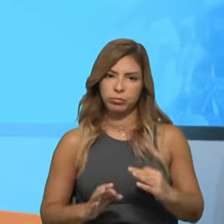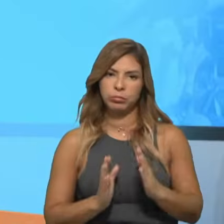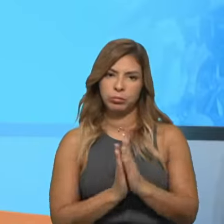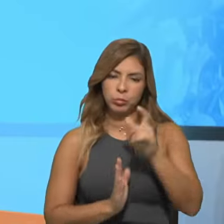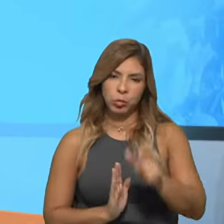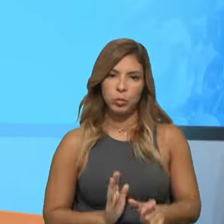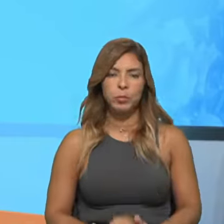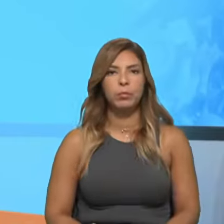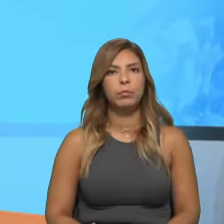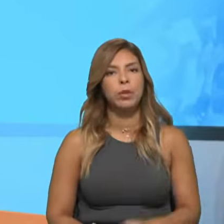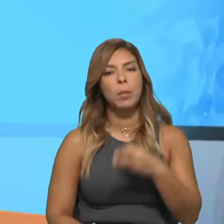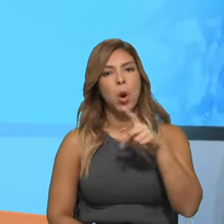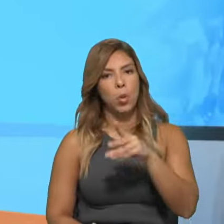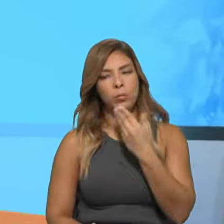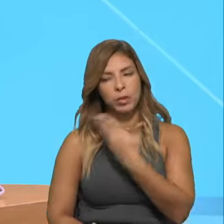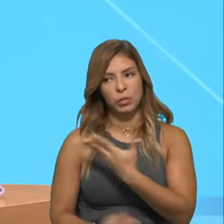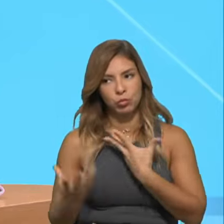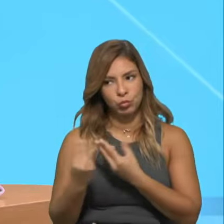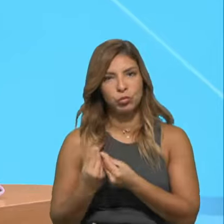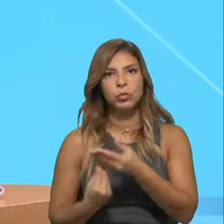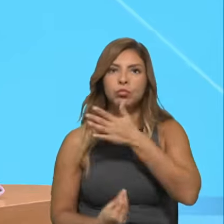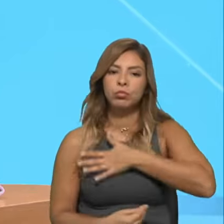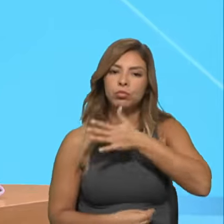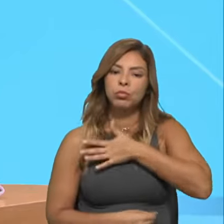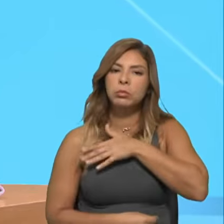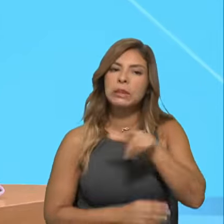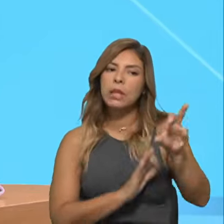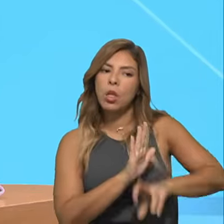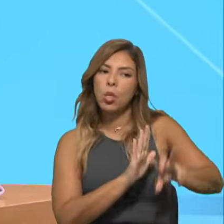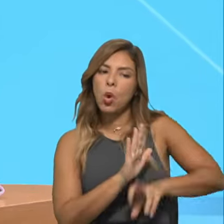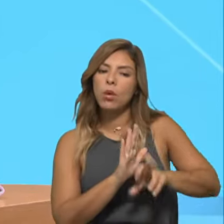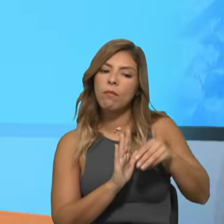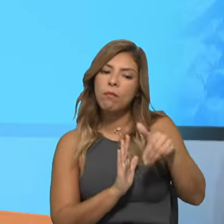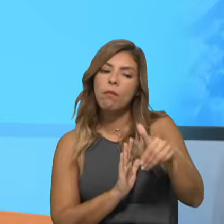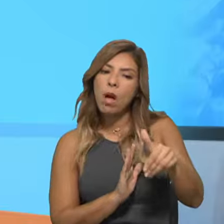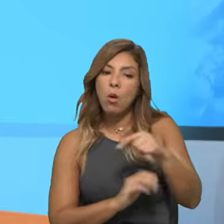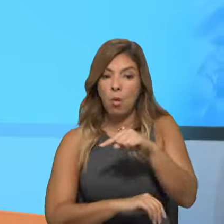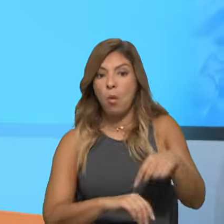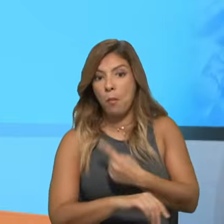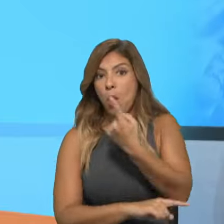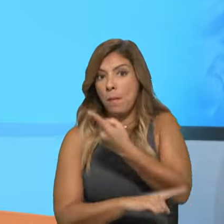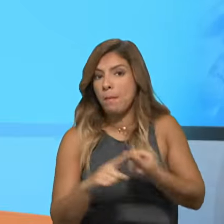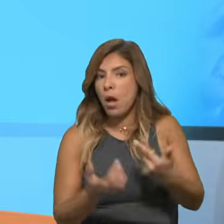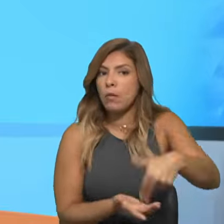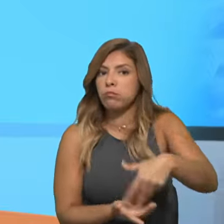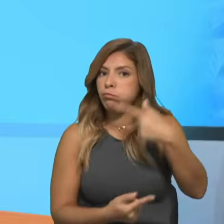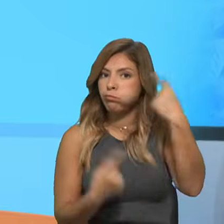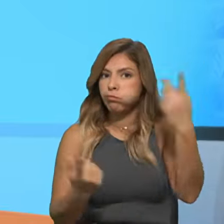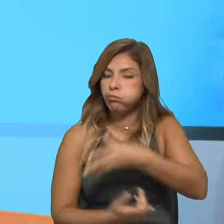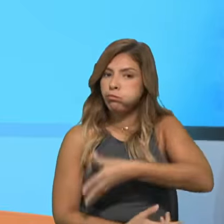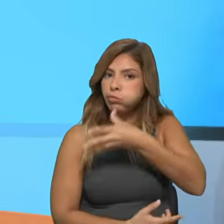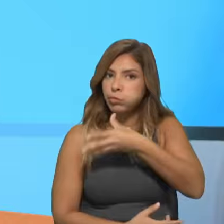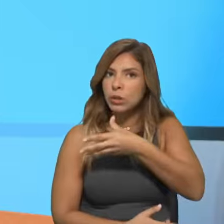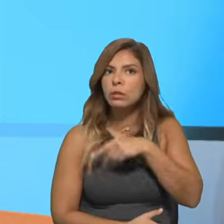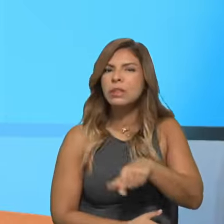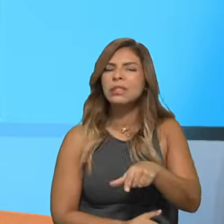Paulo Aida, obrigada por estar connosco. Obrigado, nós. Falam na apresentação deste relatório, que vai acontecer dentro de 1h30, falam que é necessário